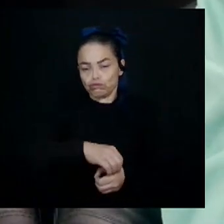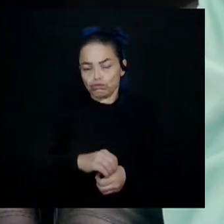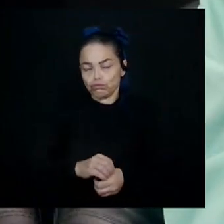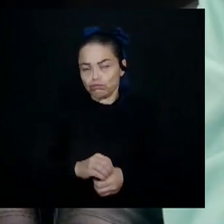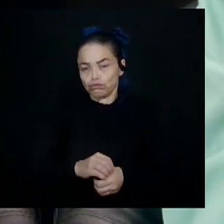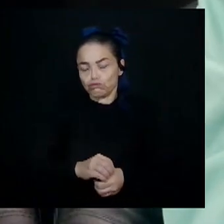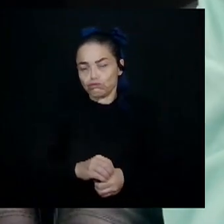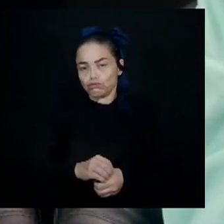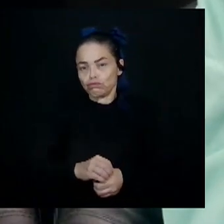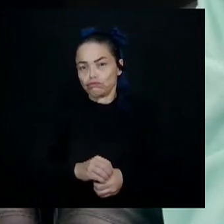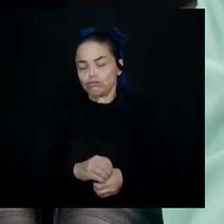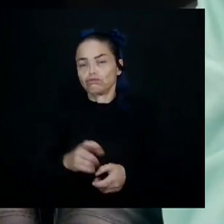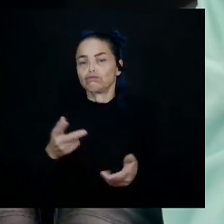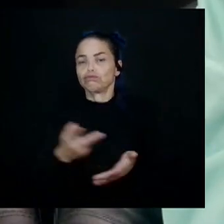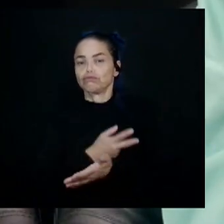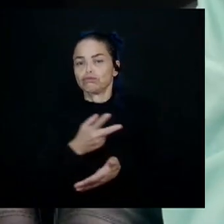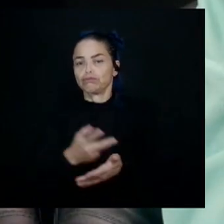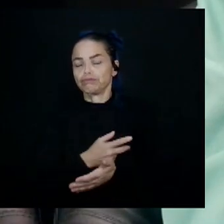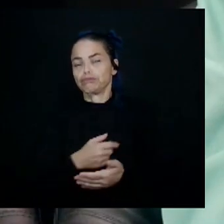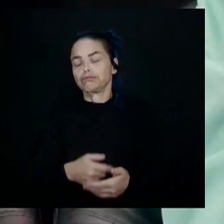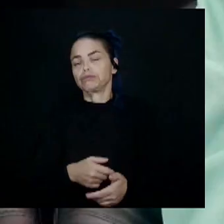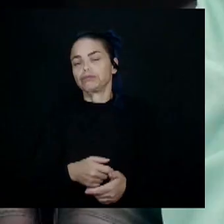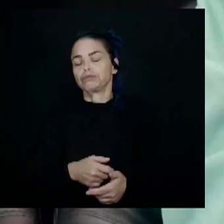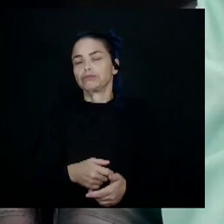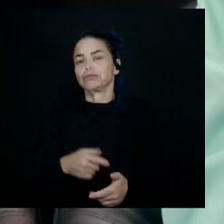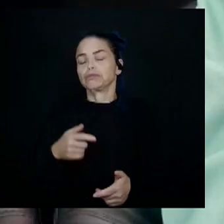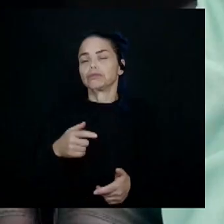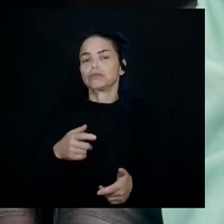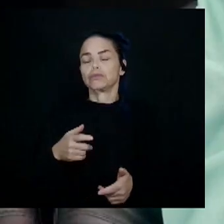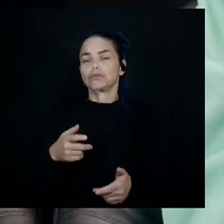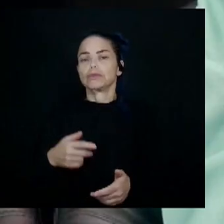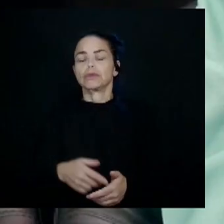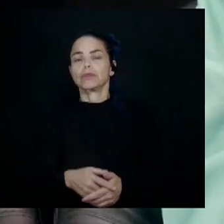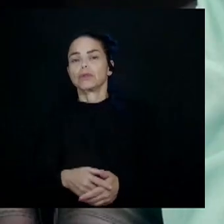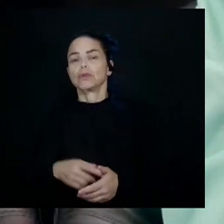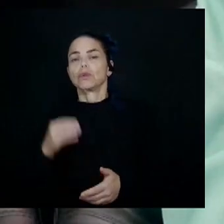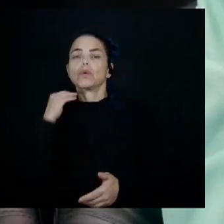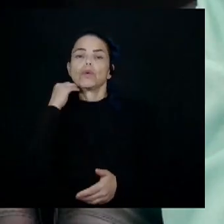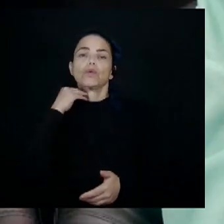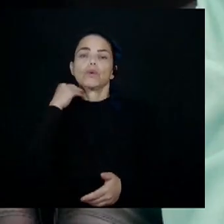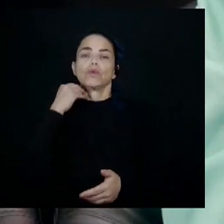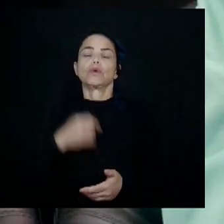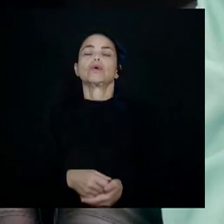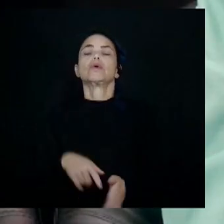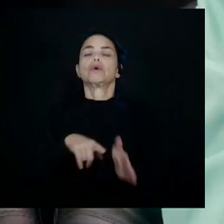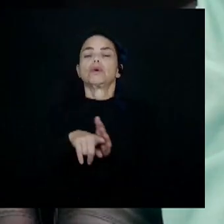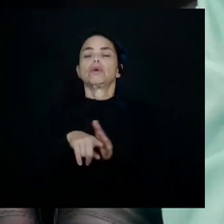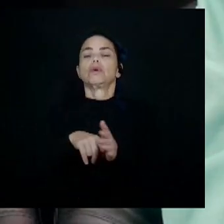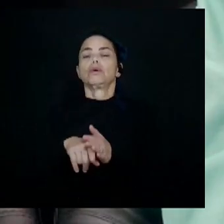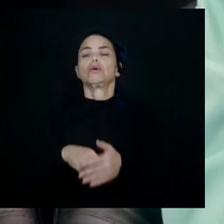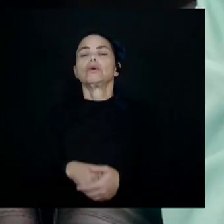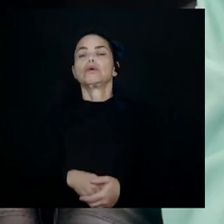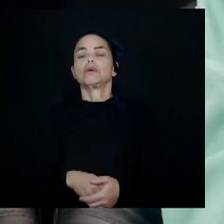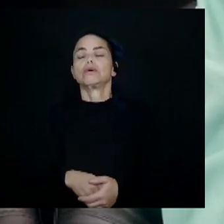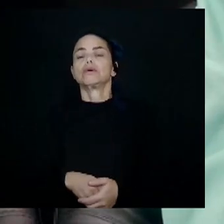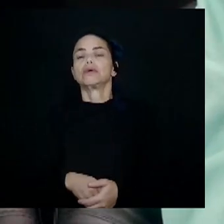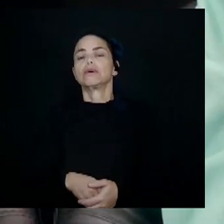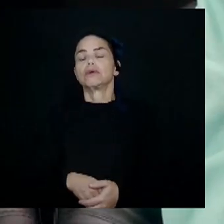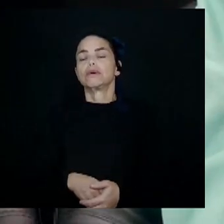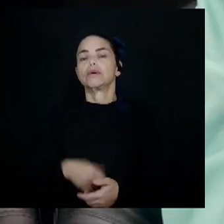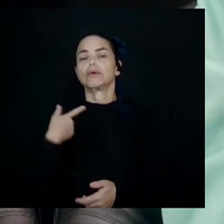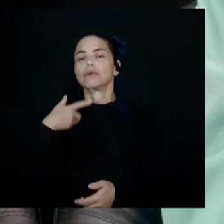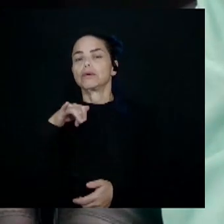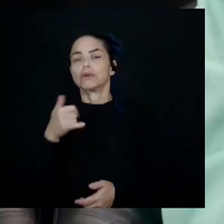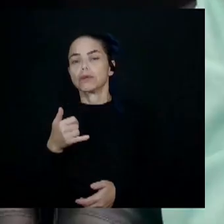descontrole hormonal? Então, a gente vai investigar tudo isso. O que eu quero trazer, aproveitar o que você está